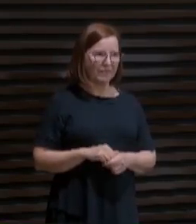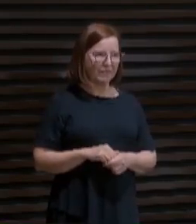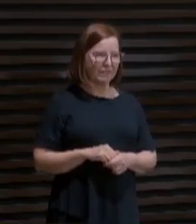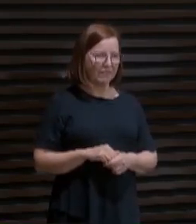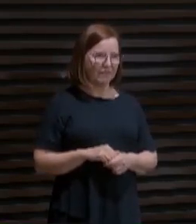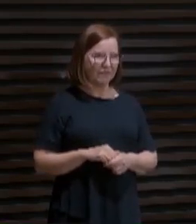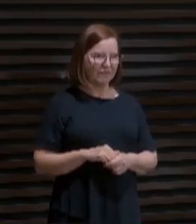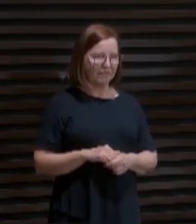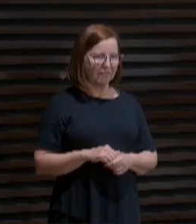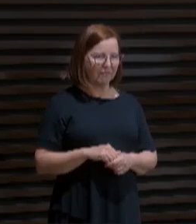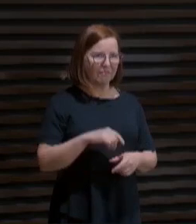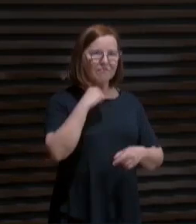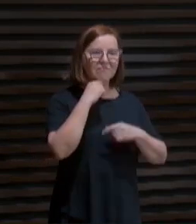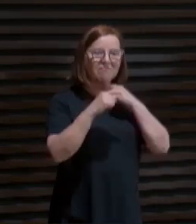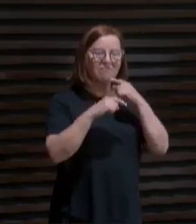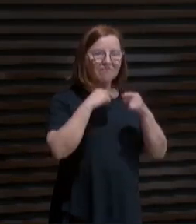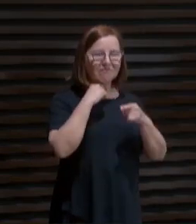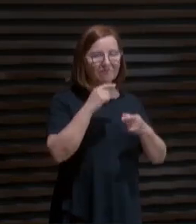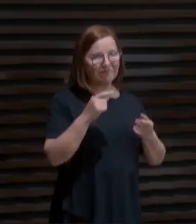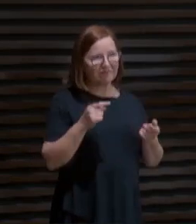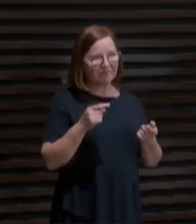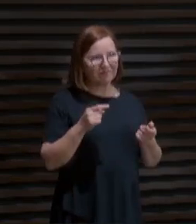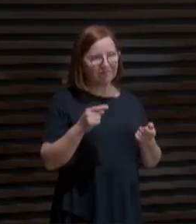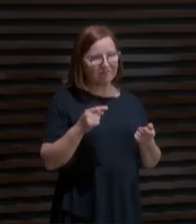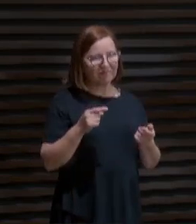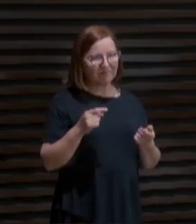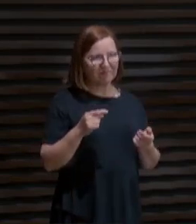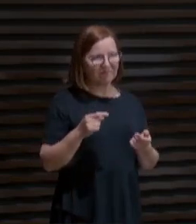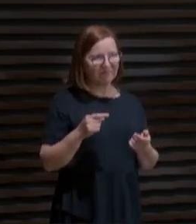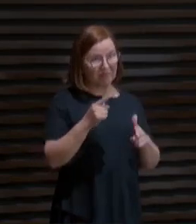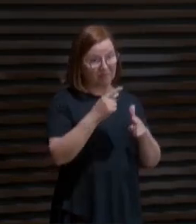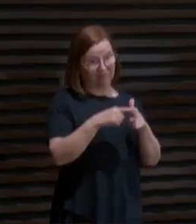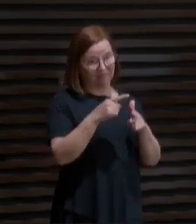A dúvida é uma encruzilhada